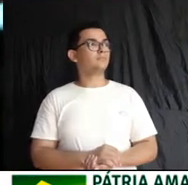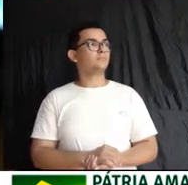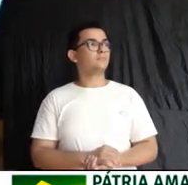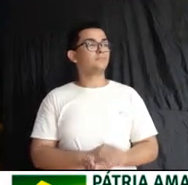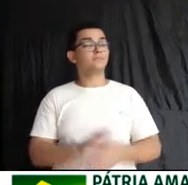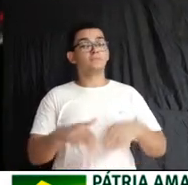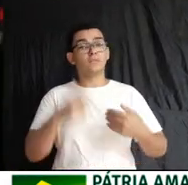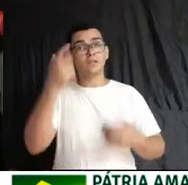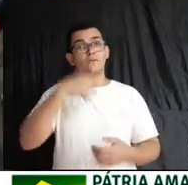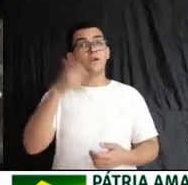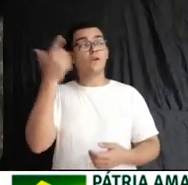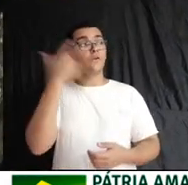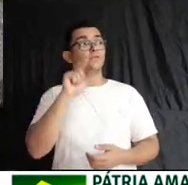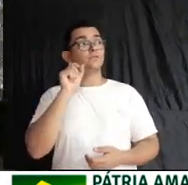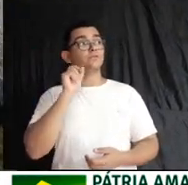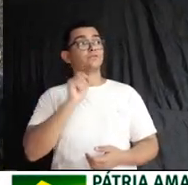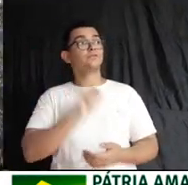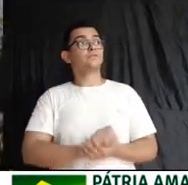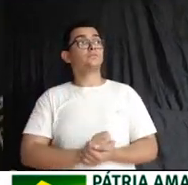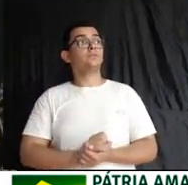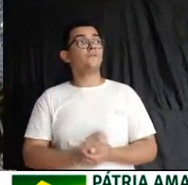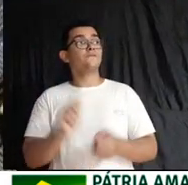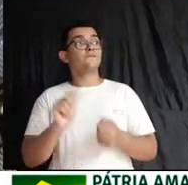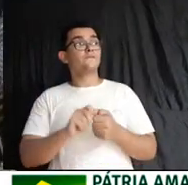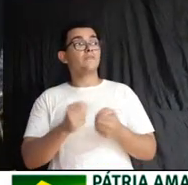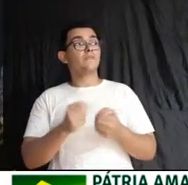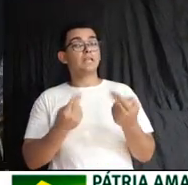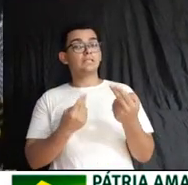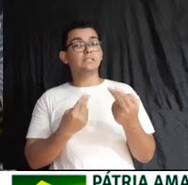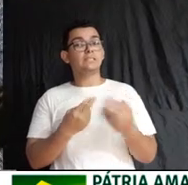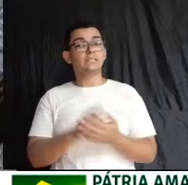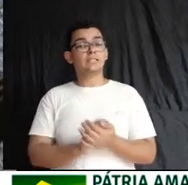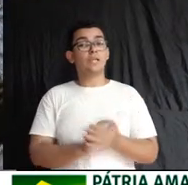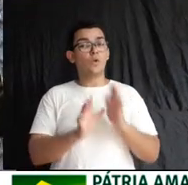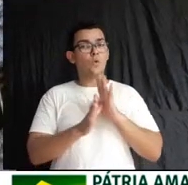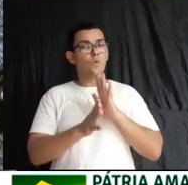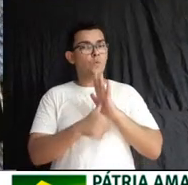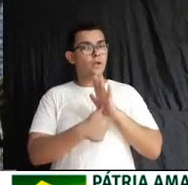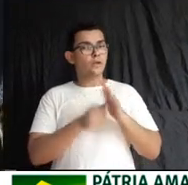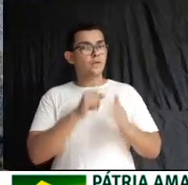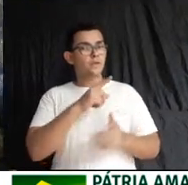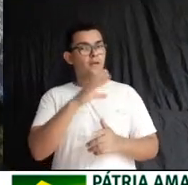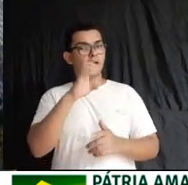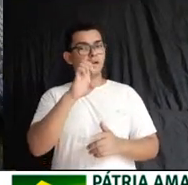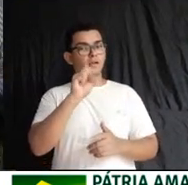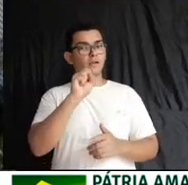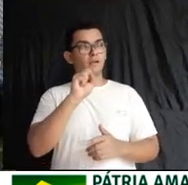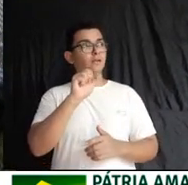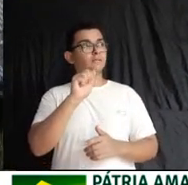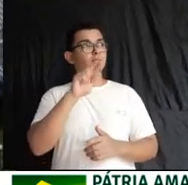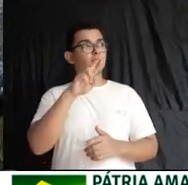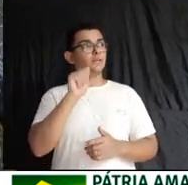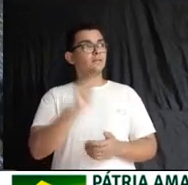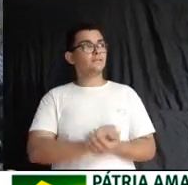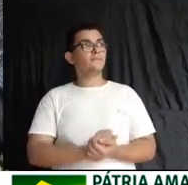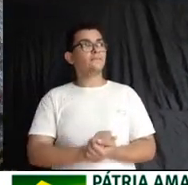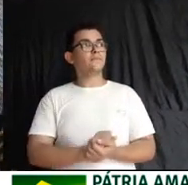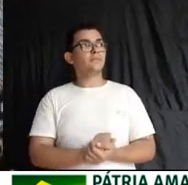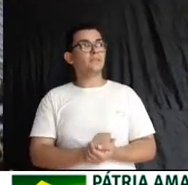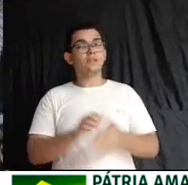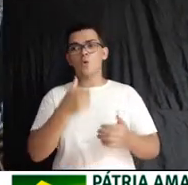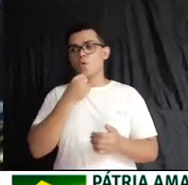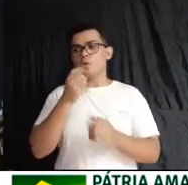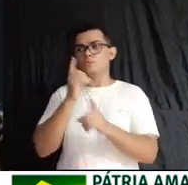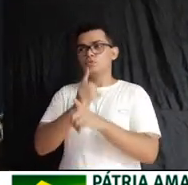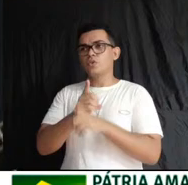Eu vou imitar aqui um ladrão do sertão, lá do Ceará, né? Chegando para assaltar. Ei, bichinho, se assalta o